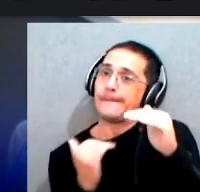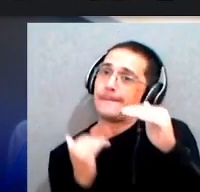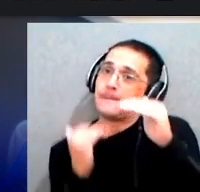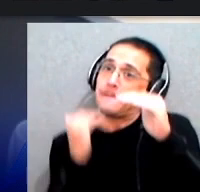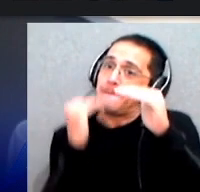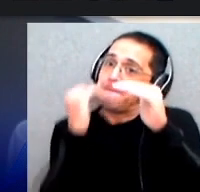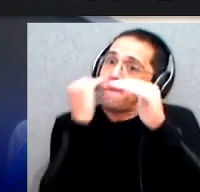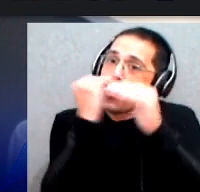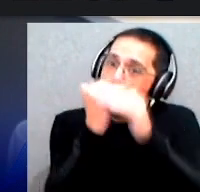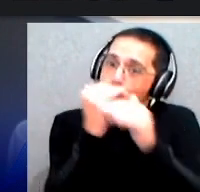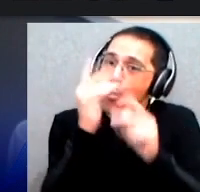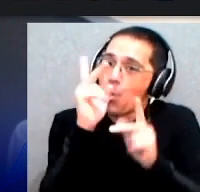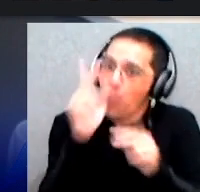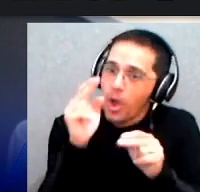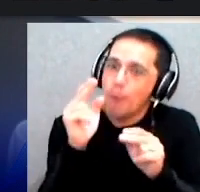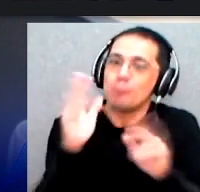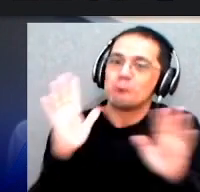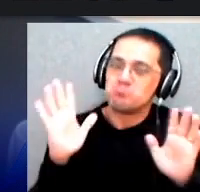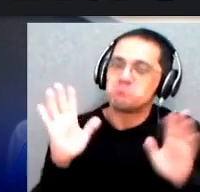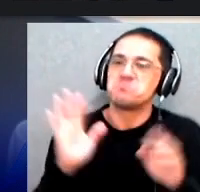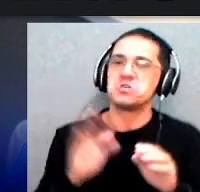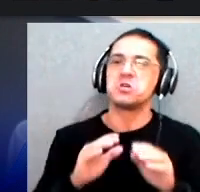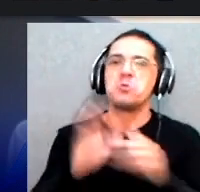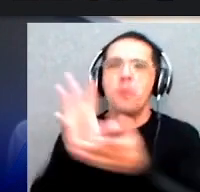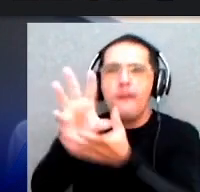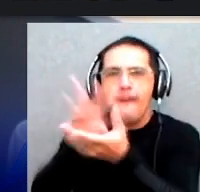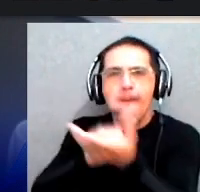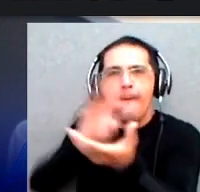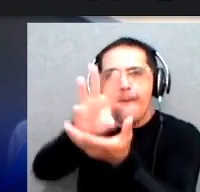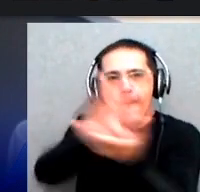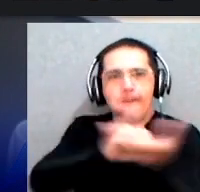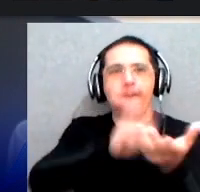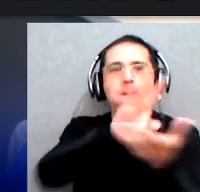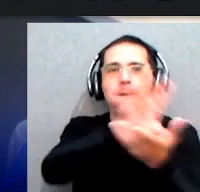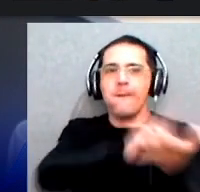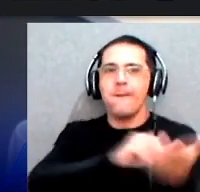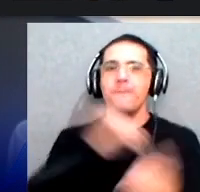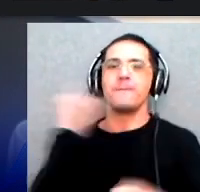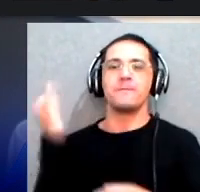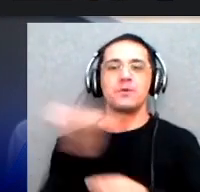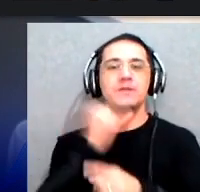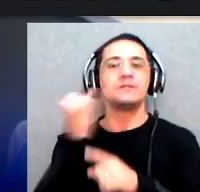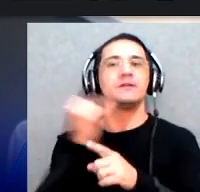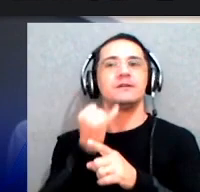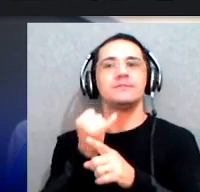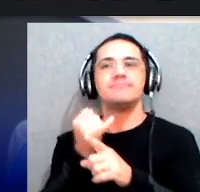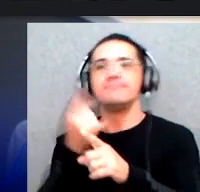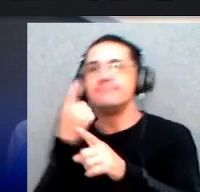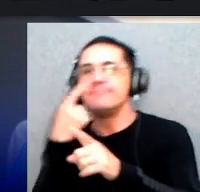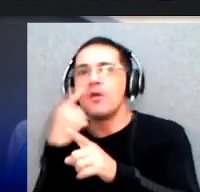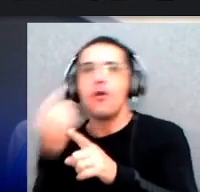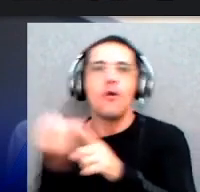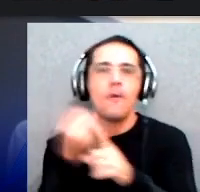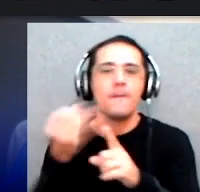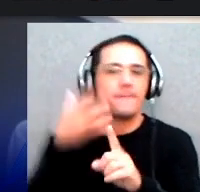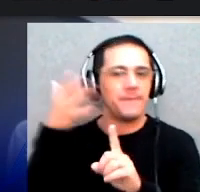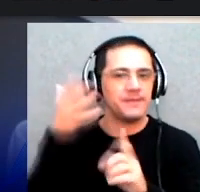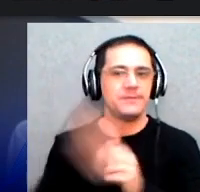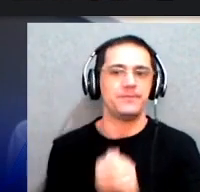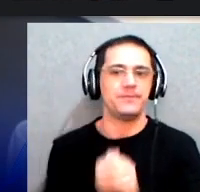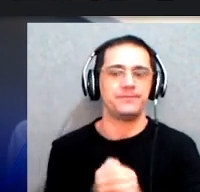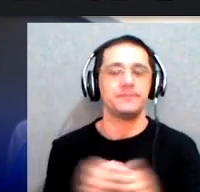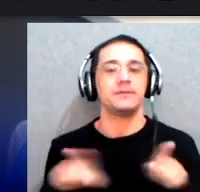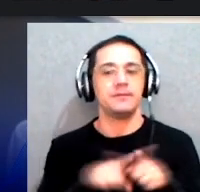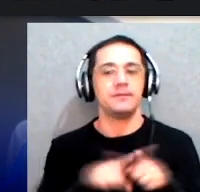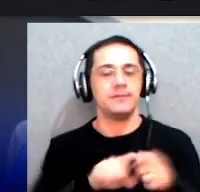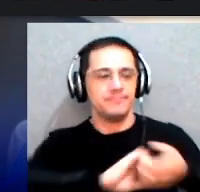são referências para a gente, é sempre bom tê-los por perto. Também, claro, obviamente, saudar o doutor César, que estou conhecendo